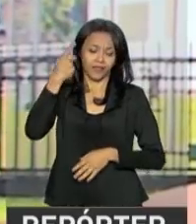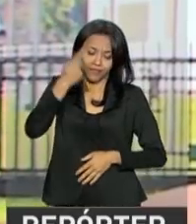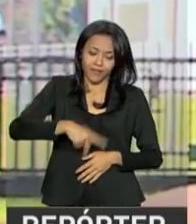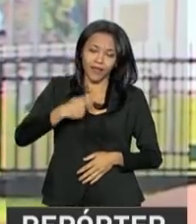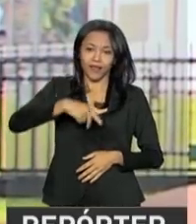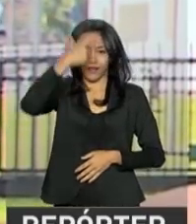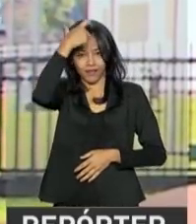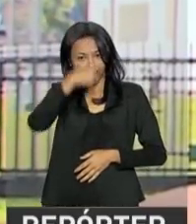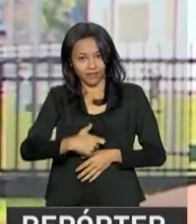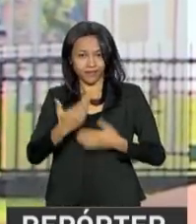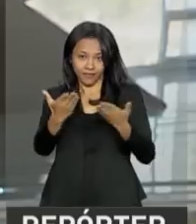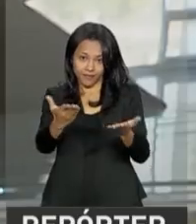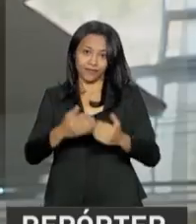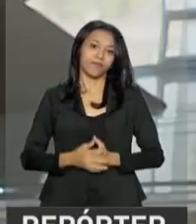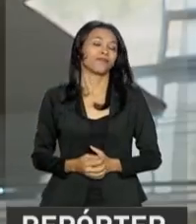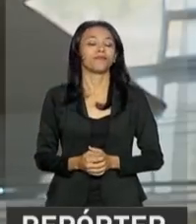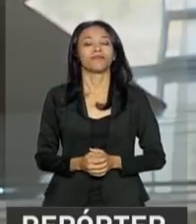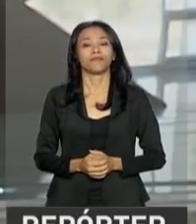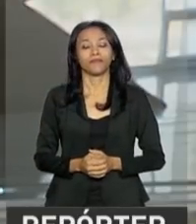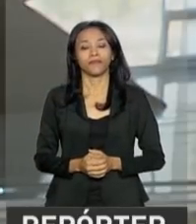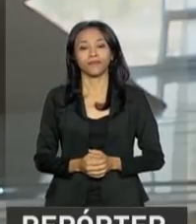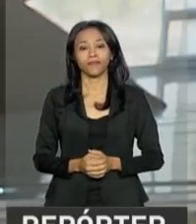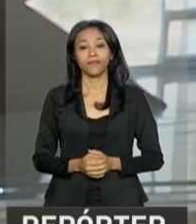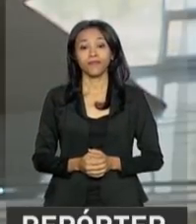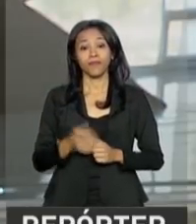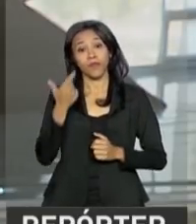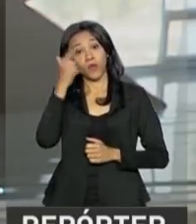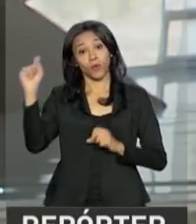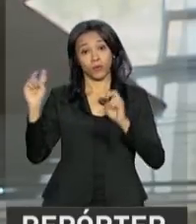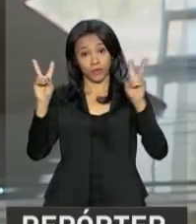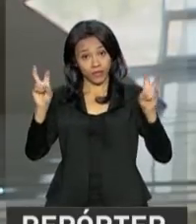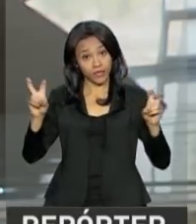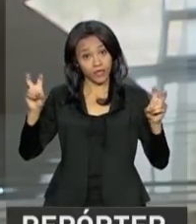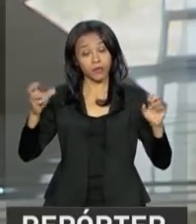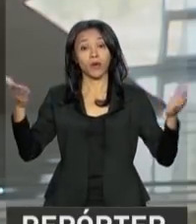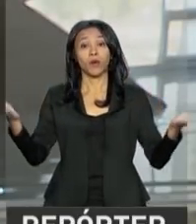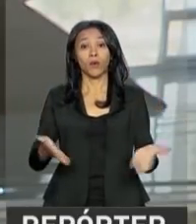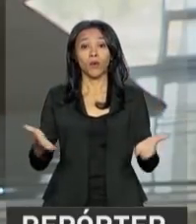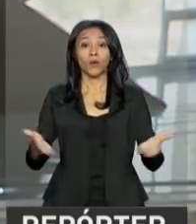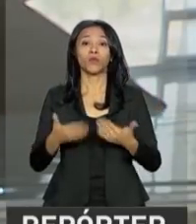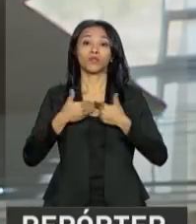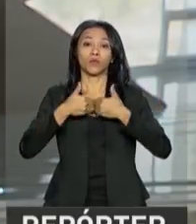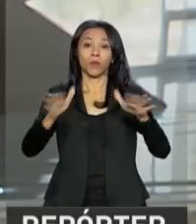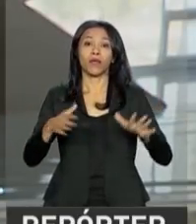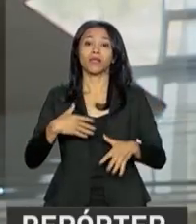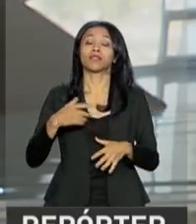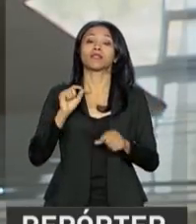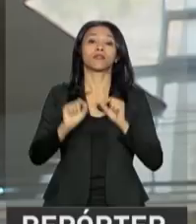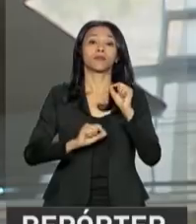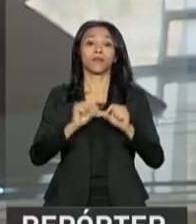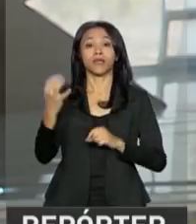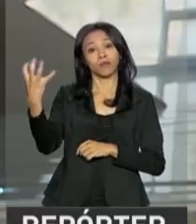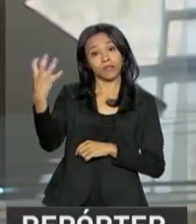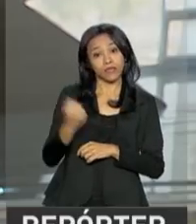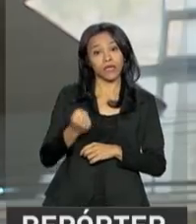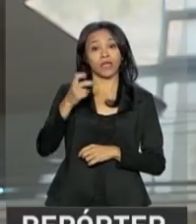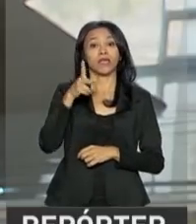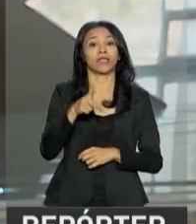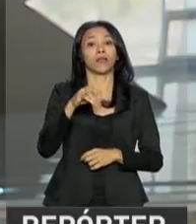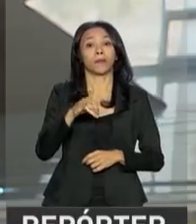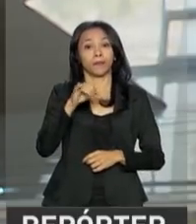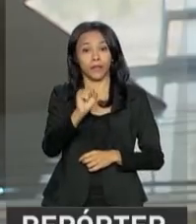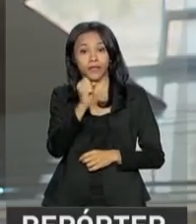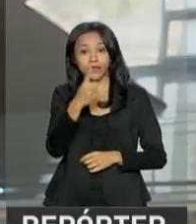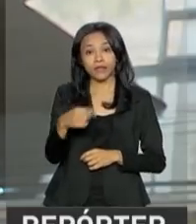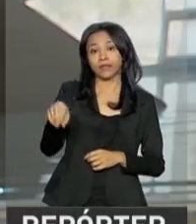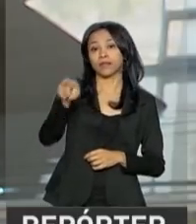no ana karen mudando de assunto agora começa hoje o saque das cotas do pis pasep nesta